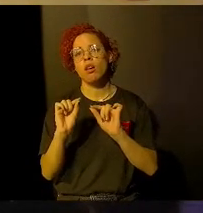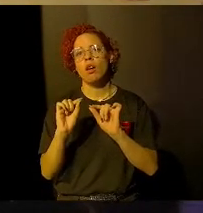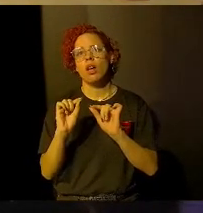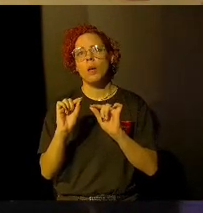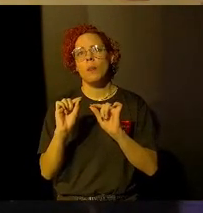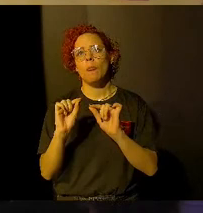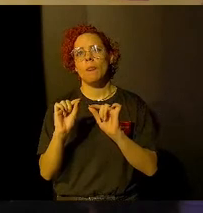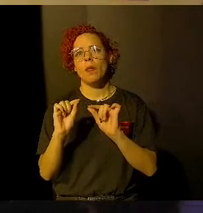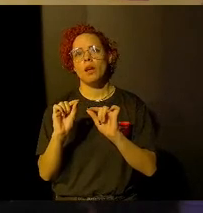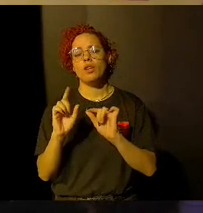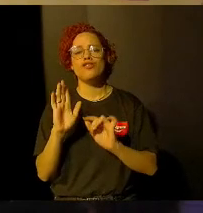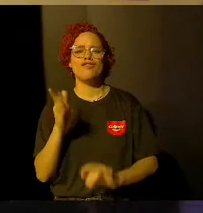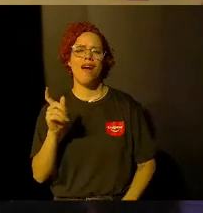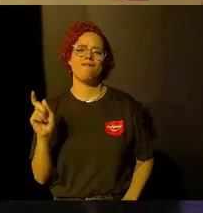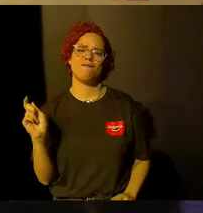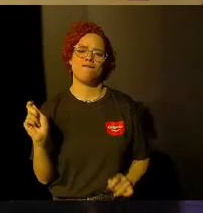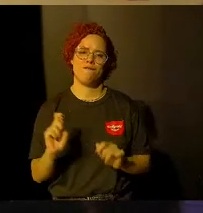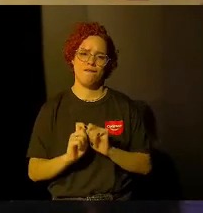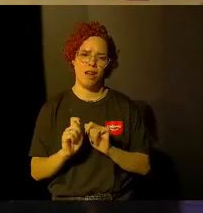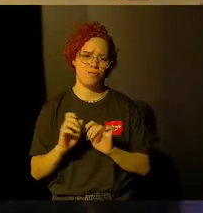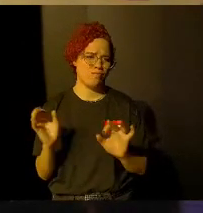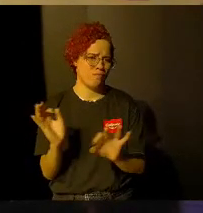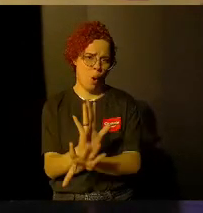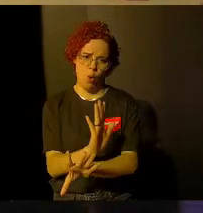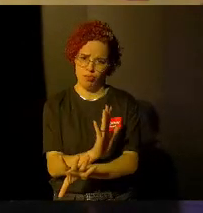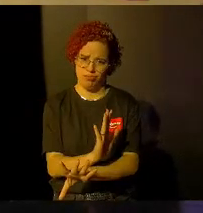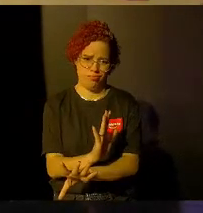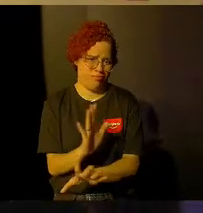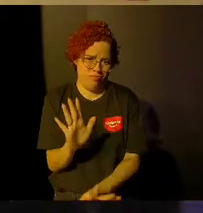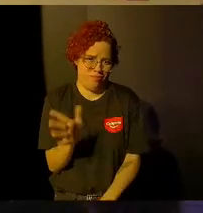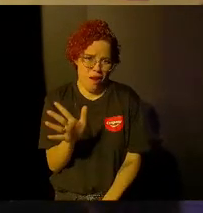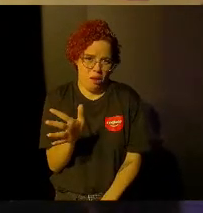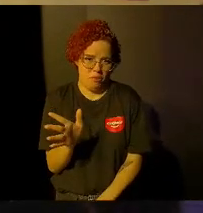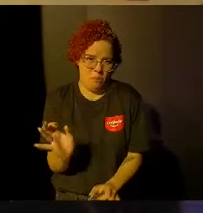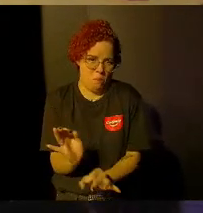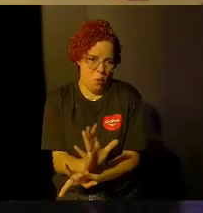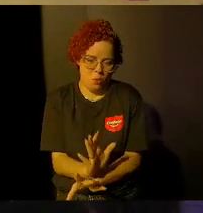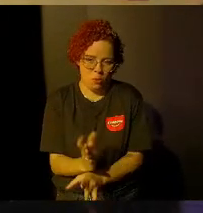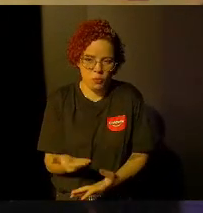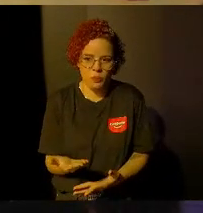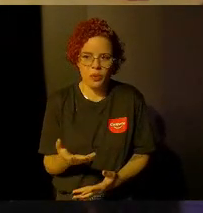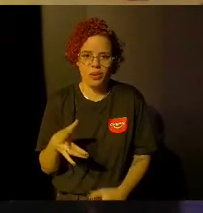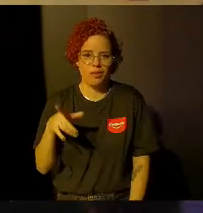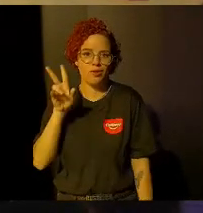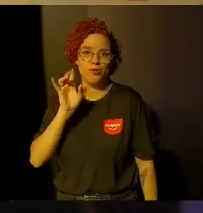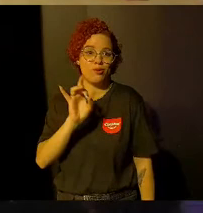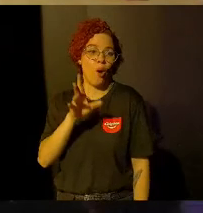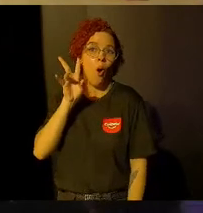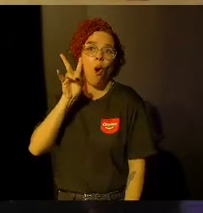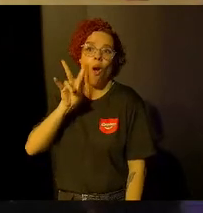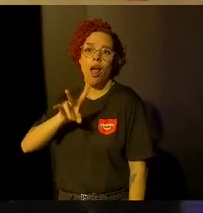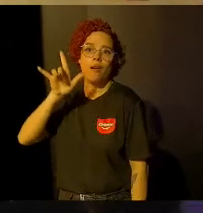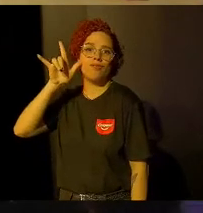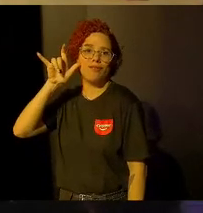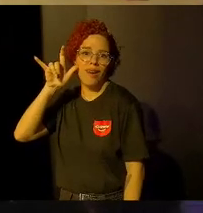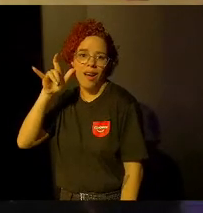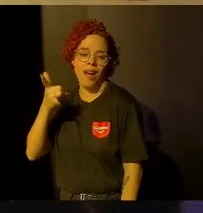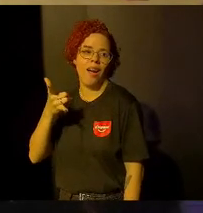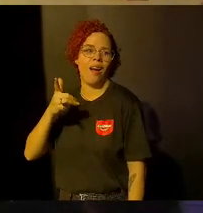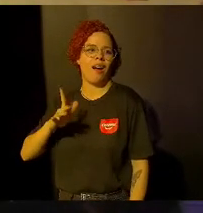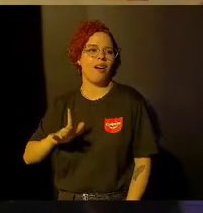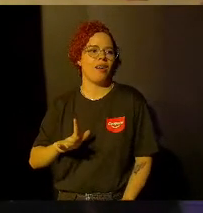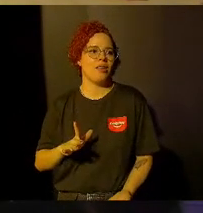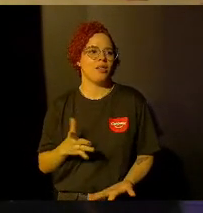já tá feito que alguém que faz melhor não é basta basta usar o Instagram há sempre alguém que é mais inteligente